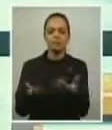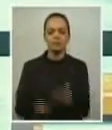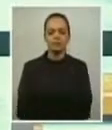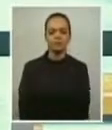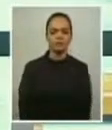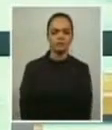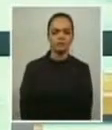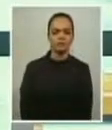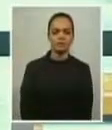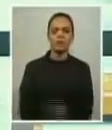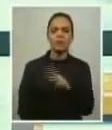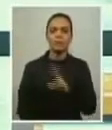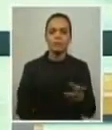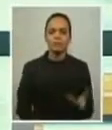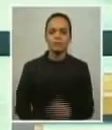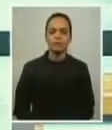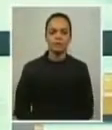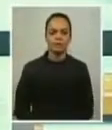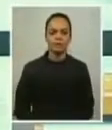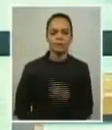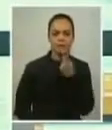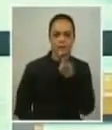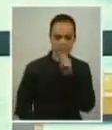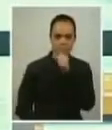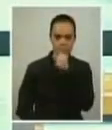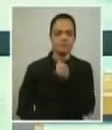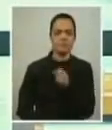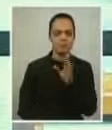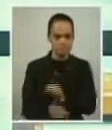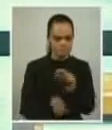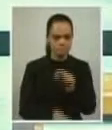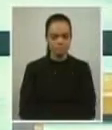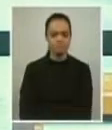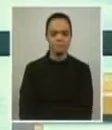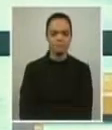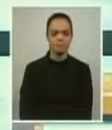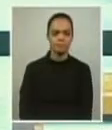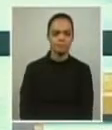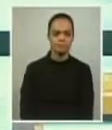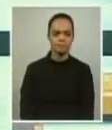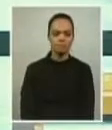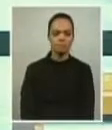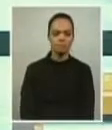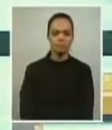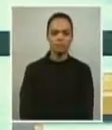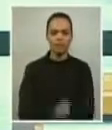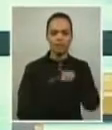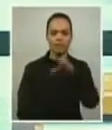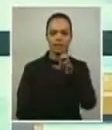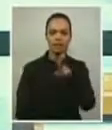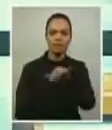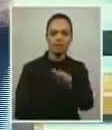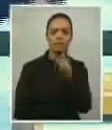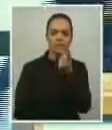Como é teu nome era pouquinho que vai falar aqui no microfone ali minutinhos ó pera aí o Levi